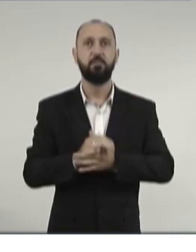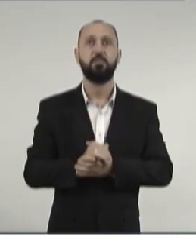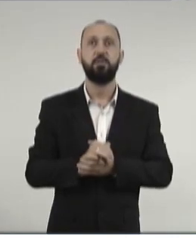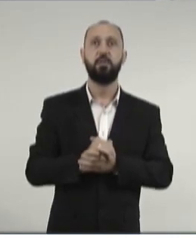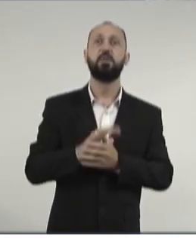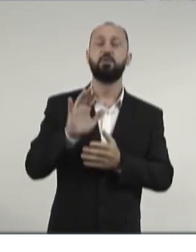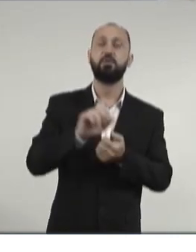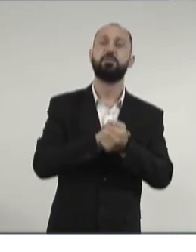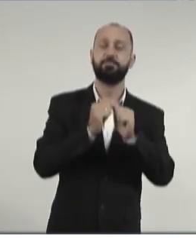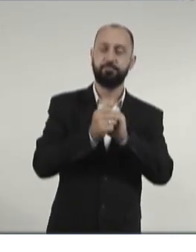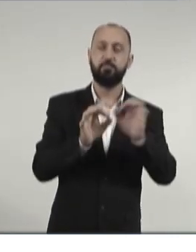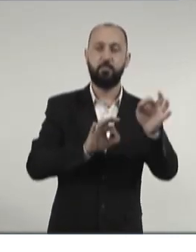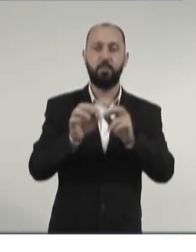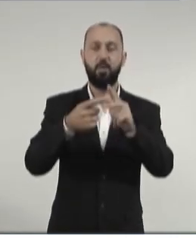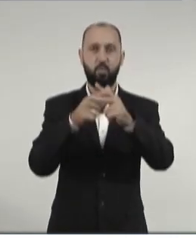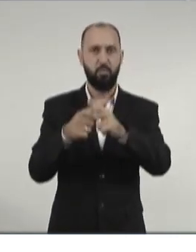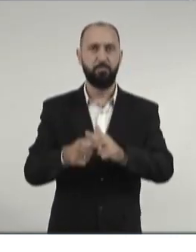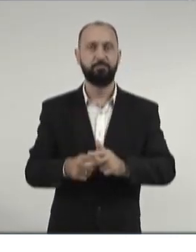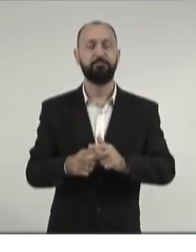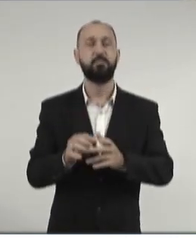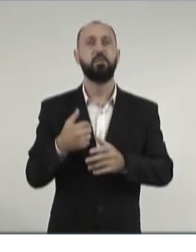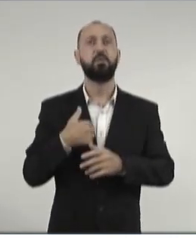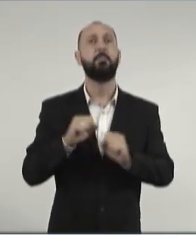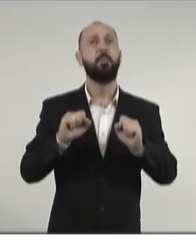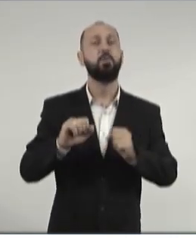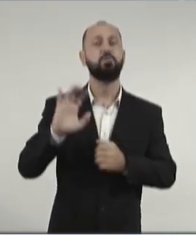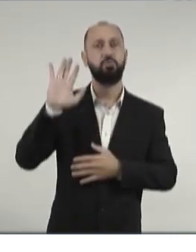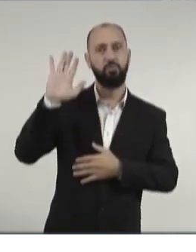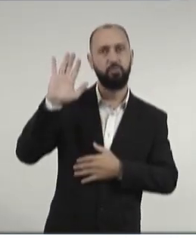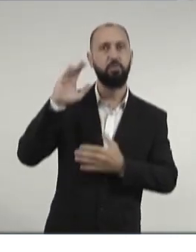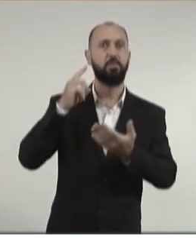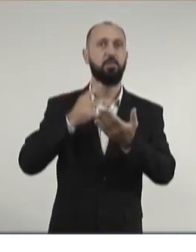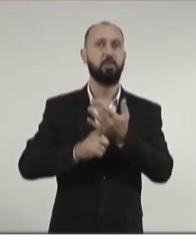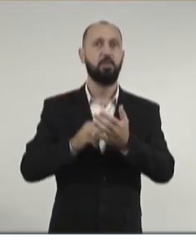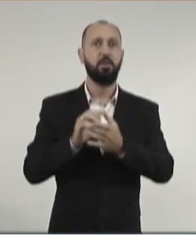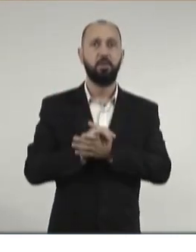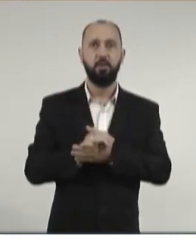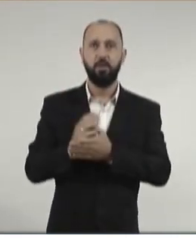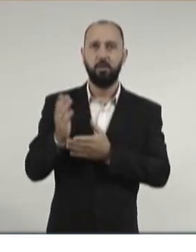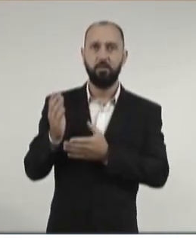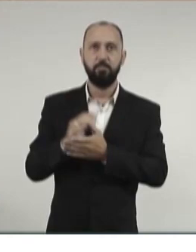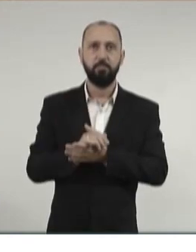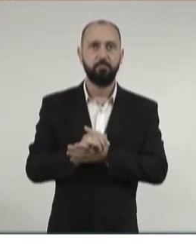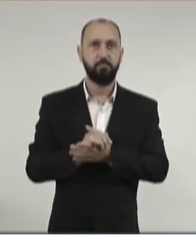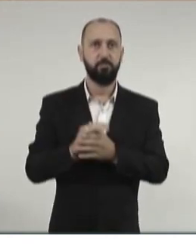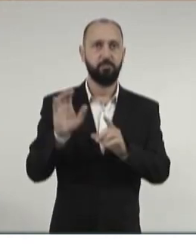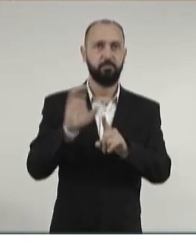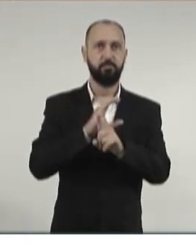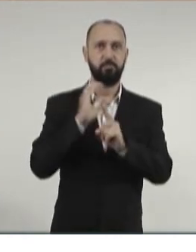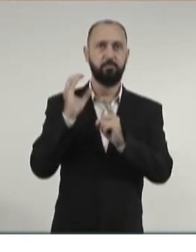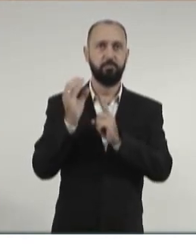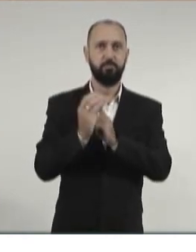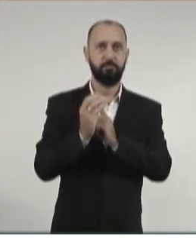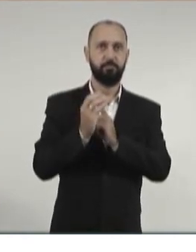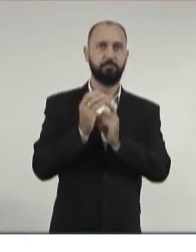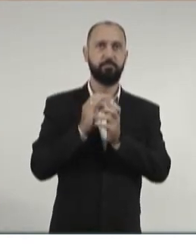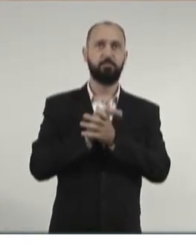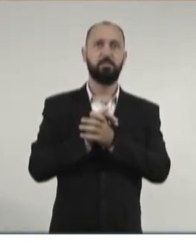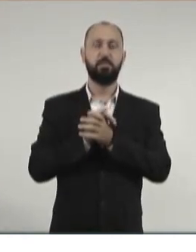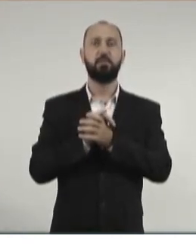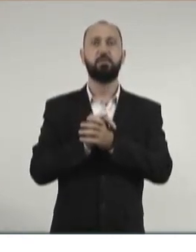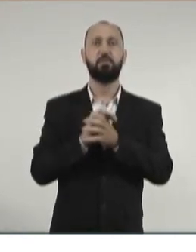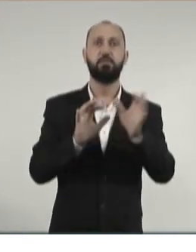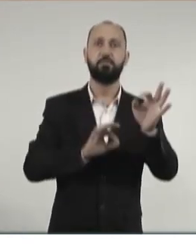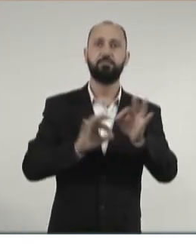E corrigi. Tava... Então, assim, é a medida que eu posso me comprometer com os senhores aqui, com a senhora, com a comunidade, de já adotar todas